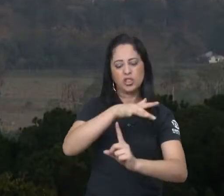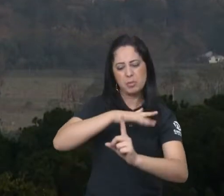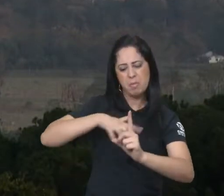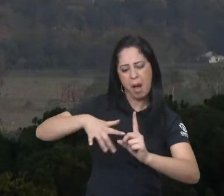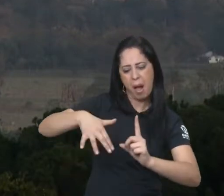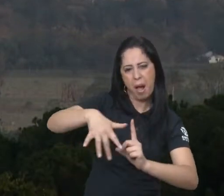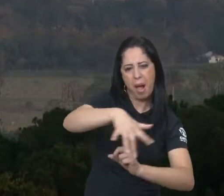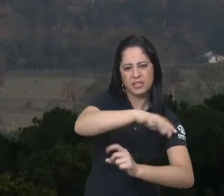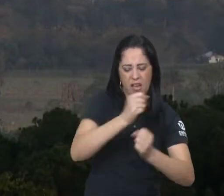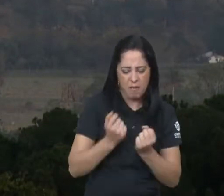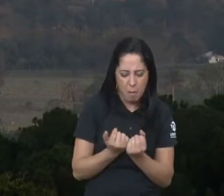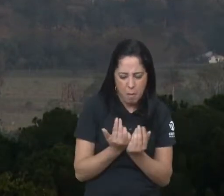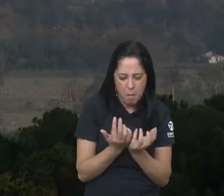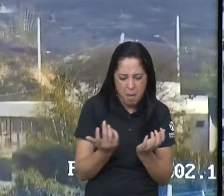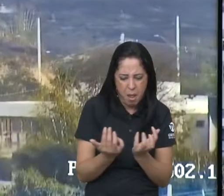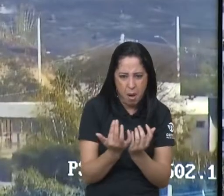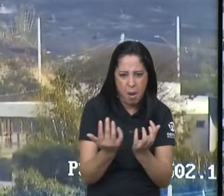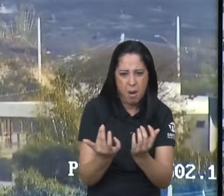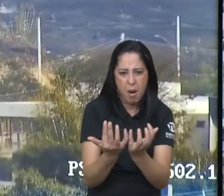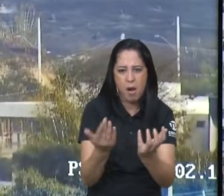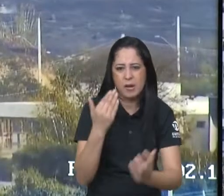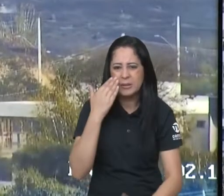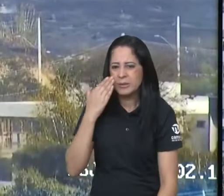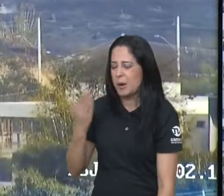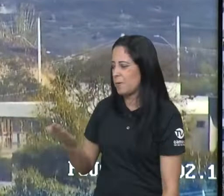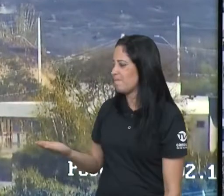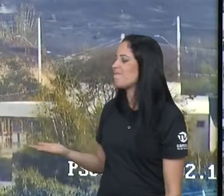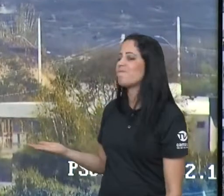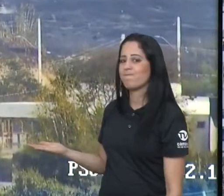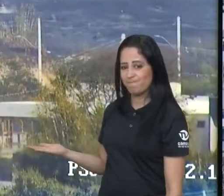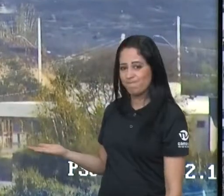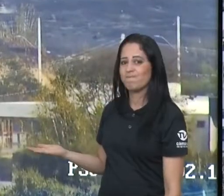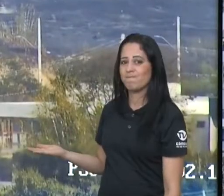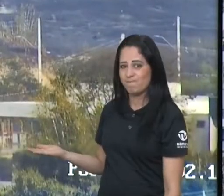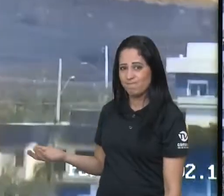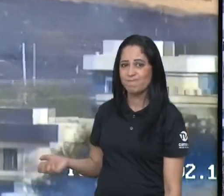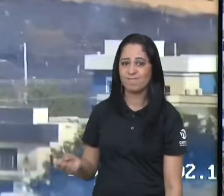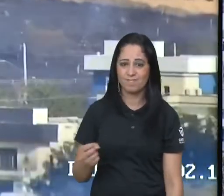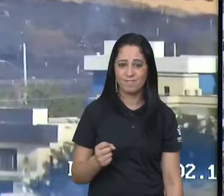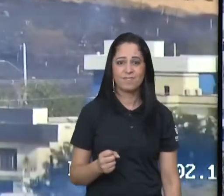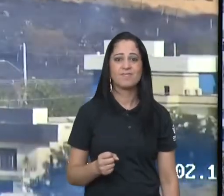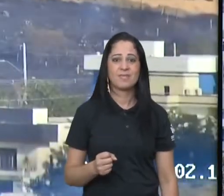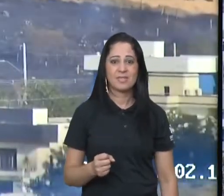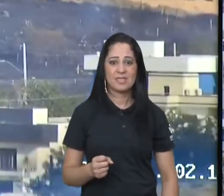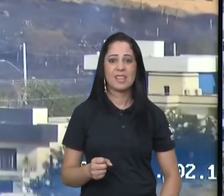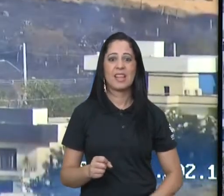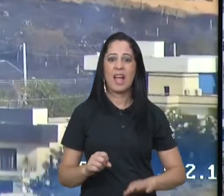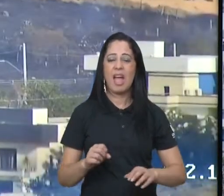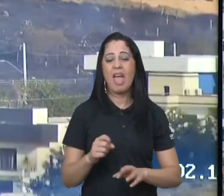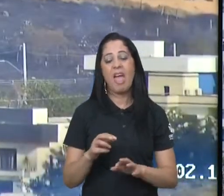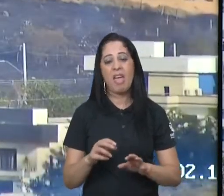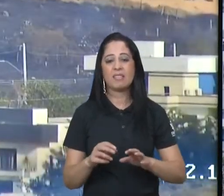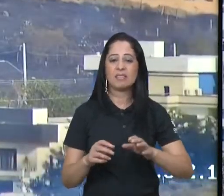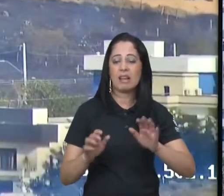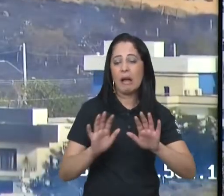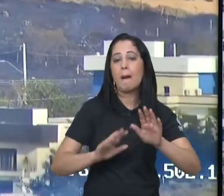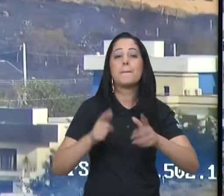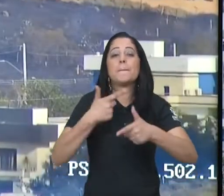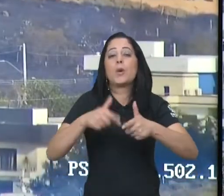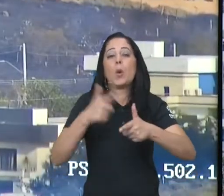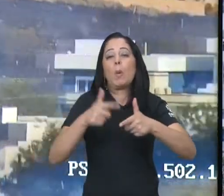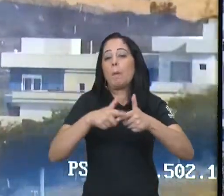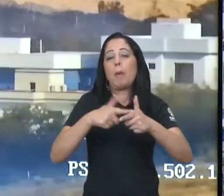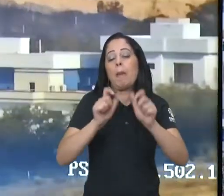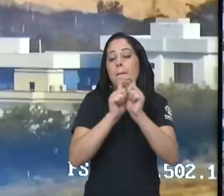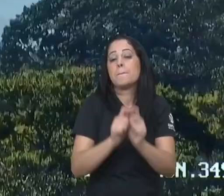de queimadas, mas não se engane, mesmo com o tempo seco, queimadas naturais, que seriam aquelas que surgem sem a interferência humana,